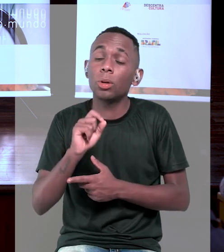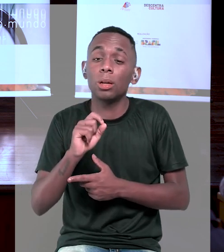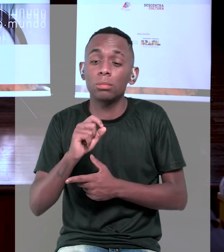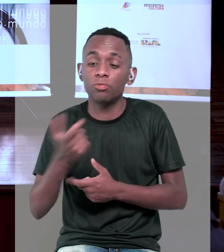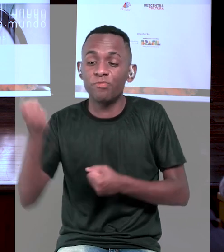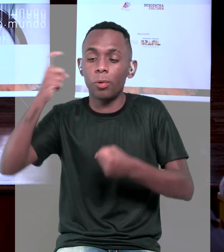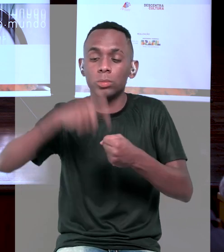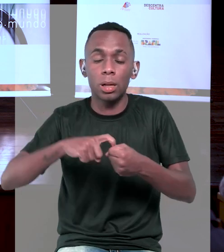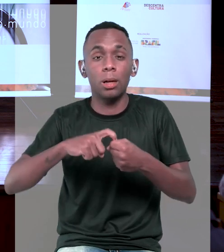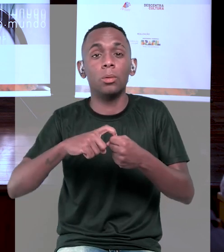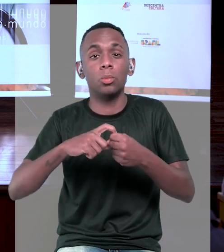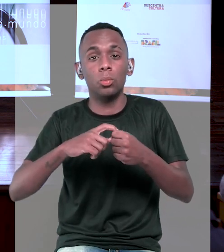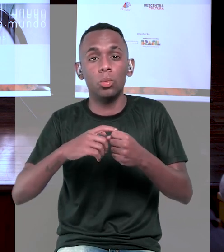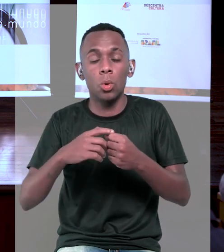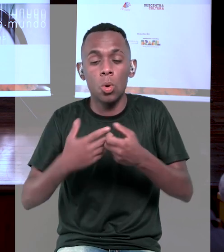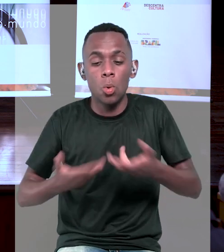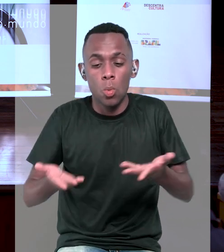muito dessa passagem, mas